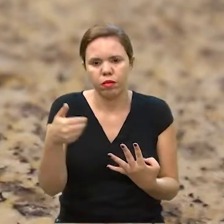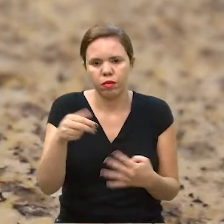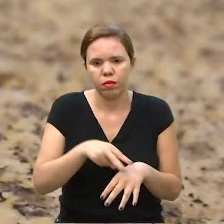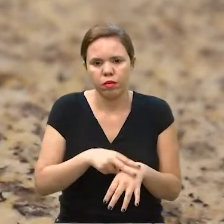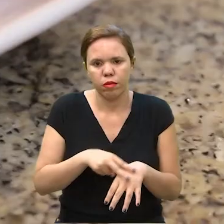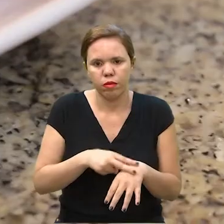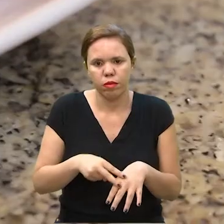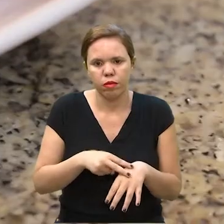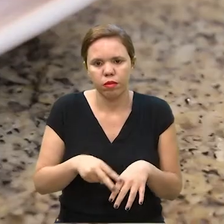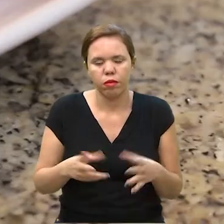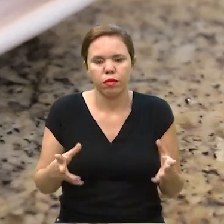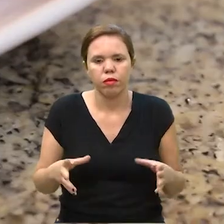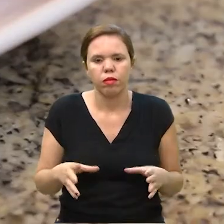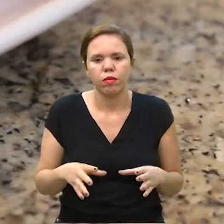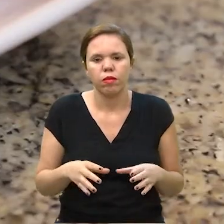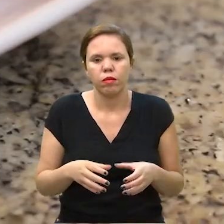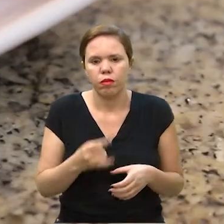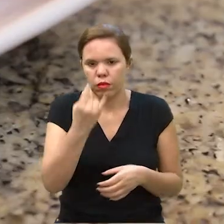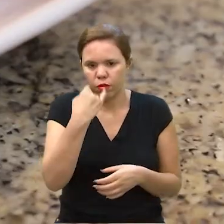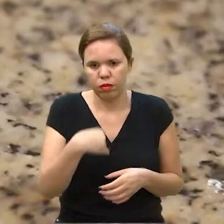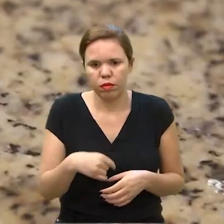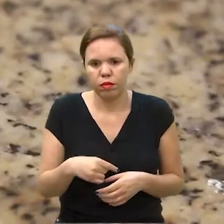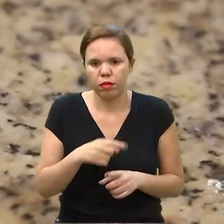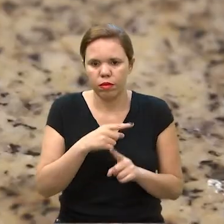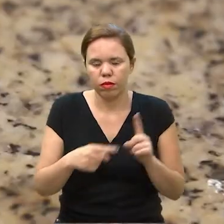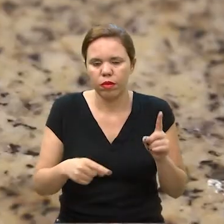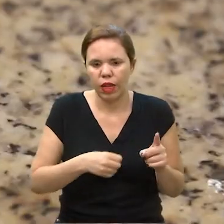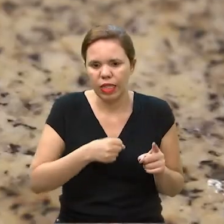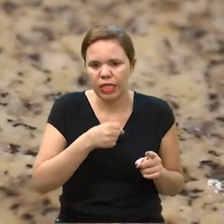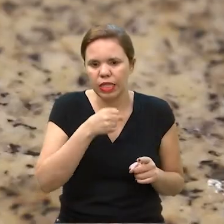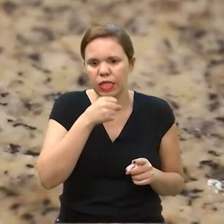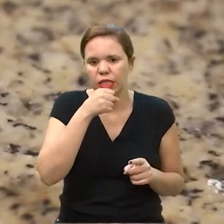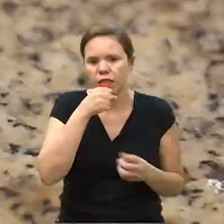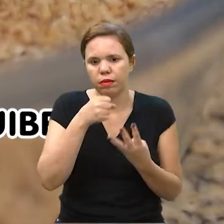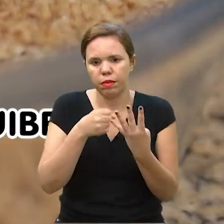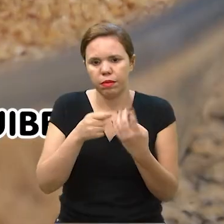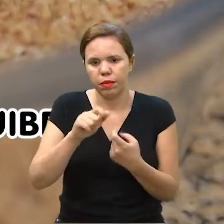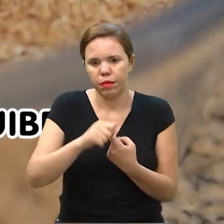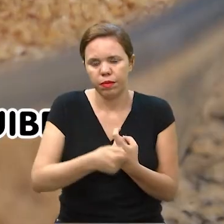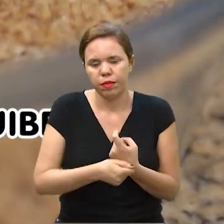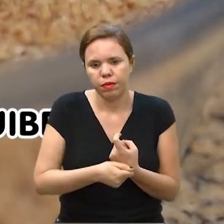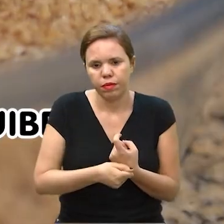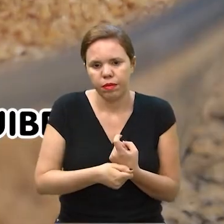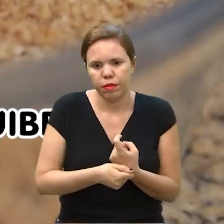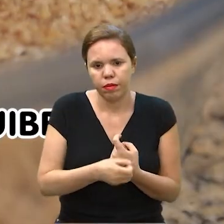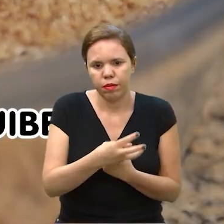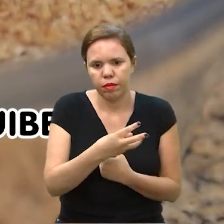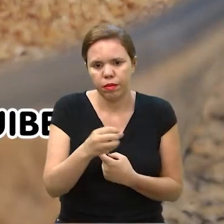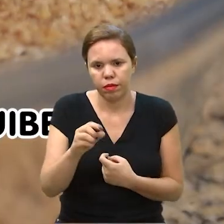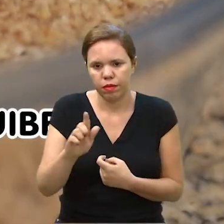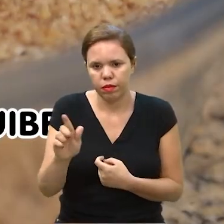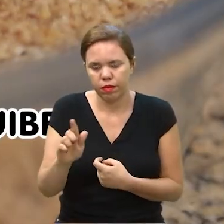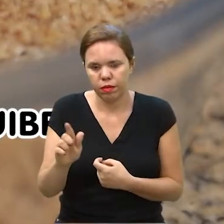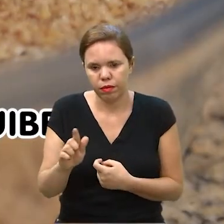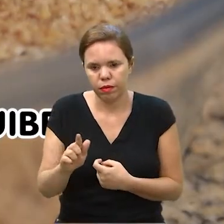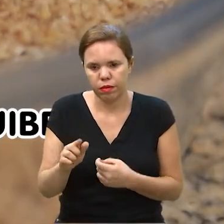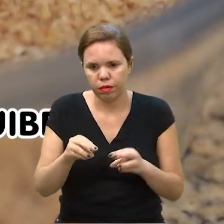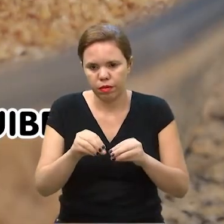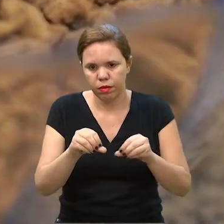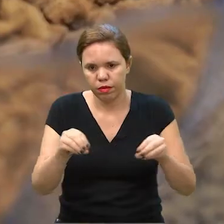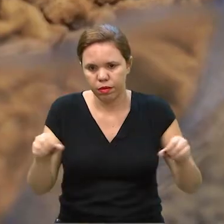cebola, meia cenoura ralada, 4 dentes de alho, 300 gramas de farinha de trigo para